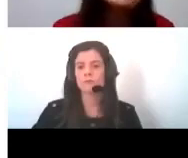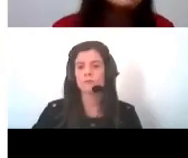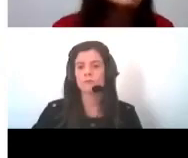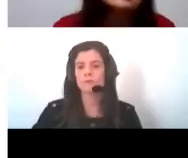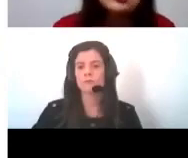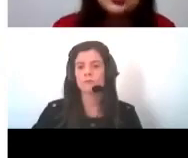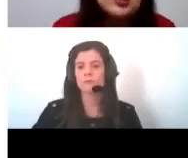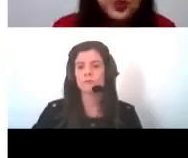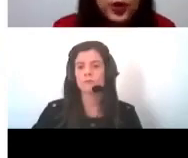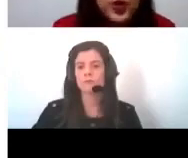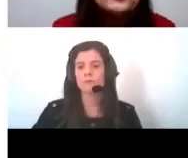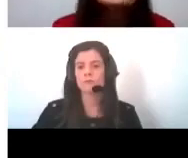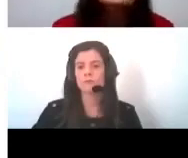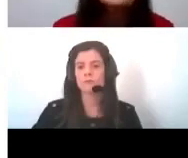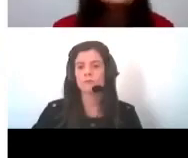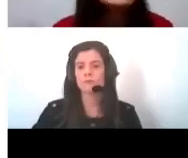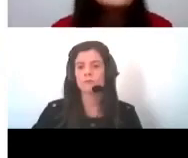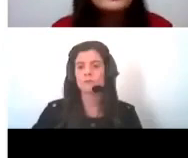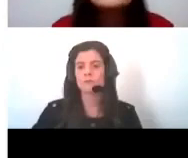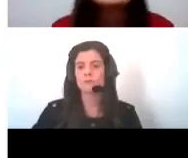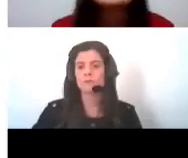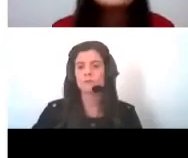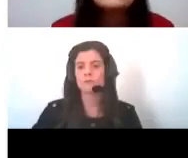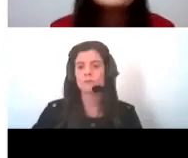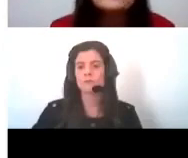prefeituras que têm outros regimes próprios ou que às